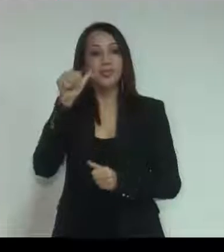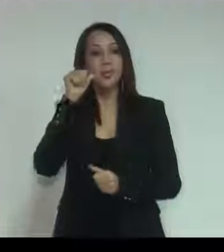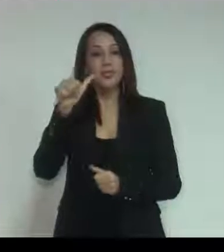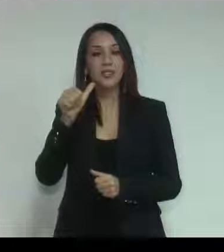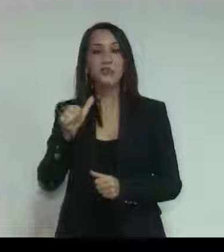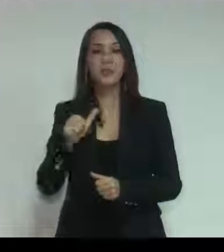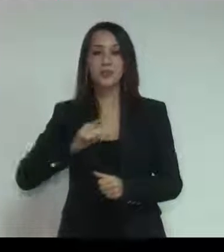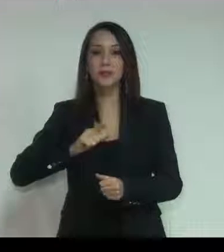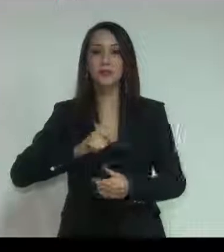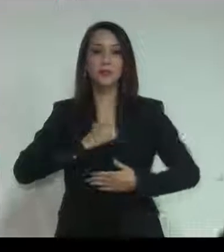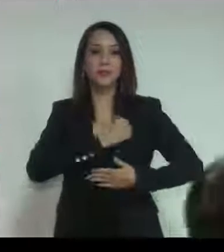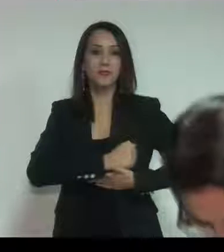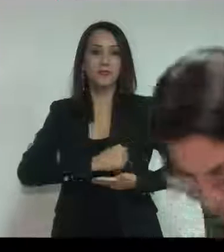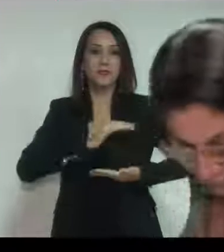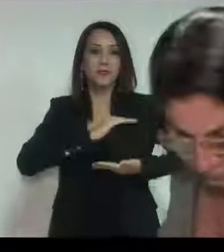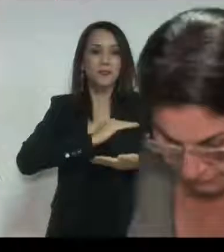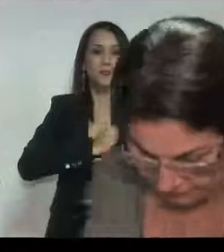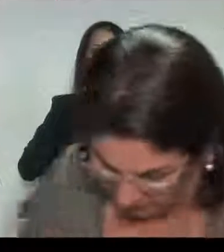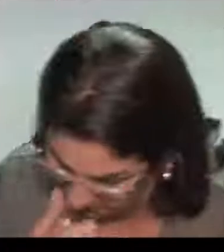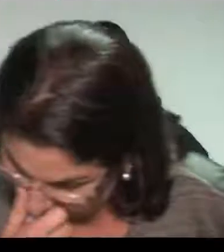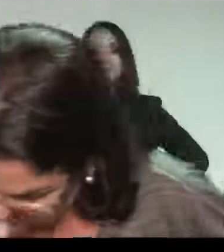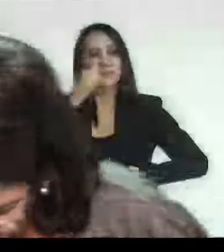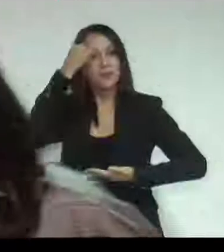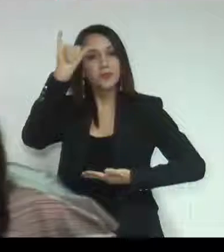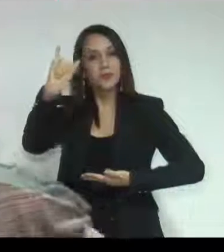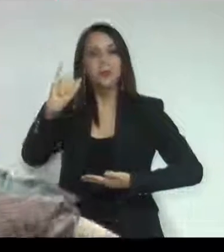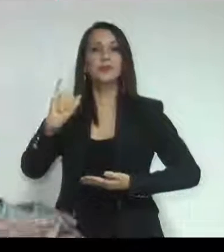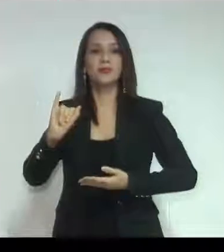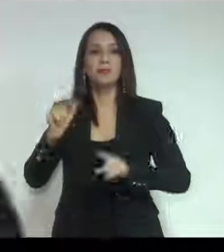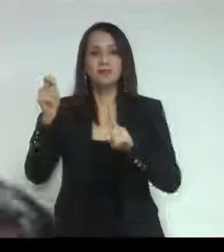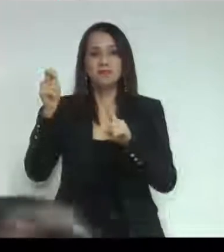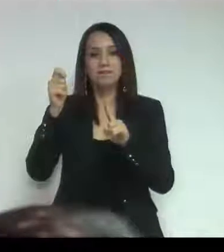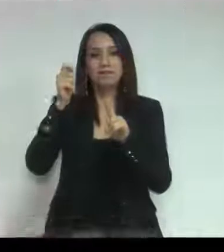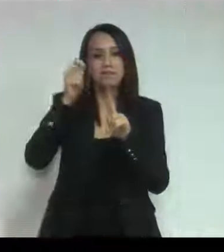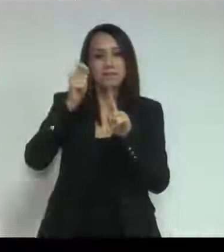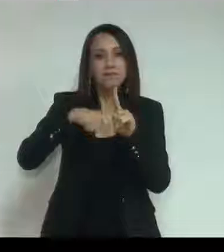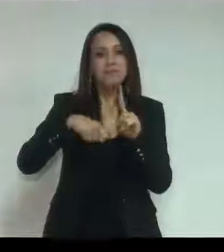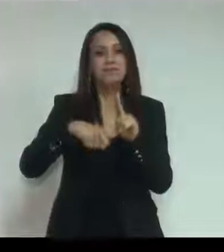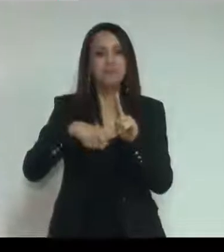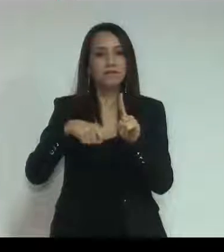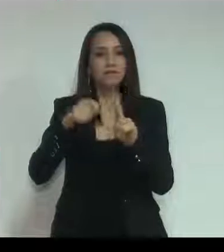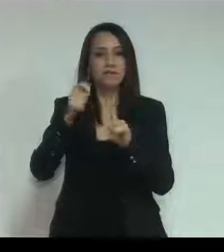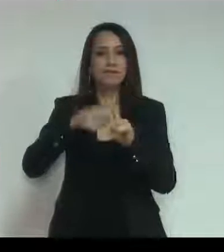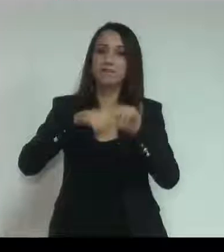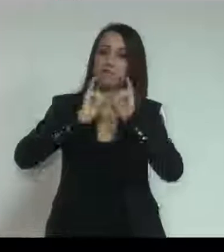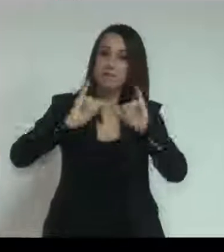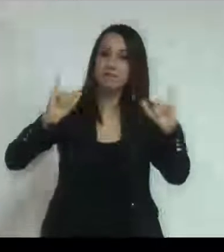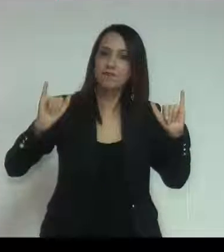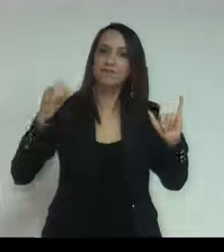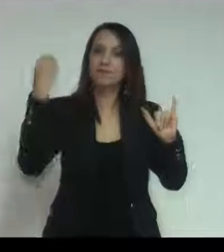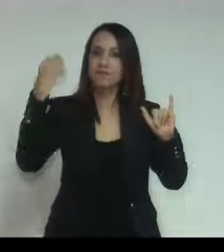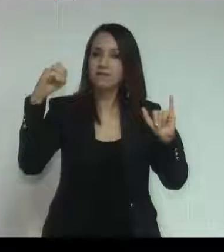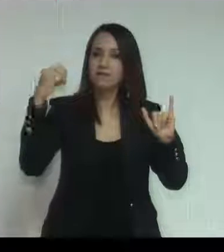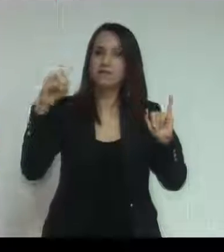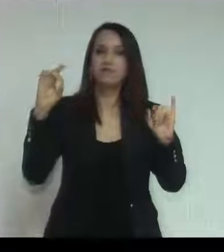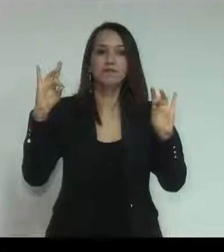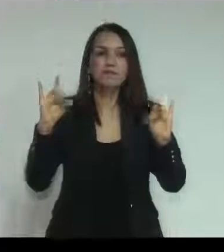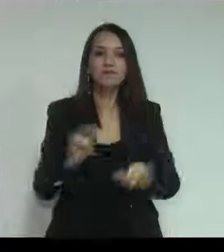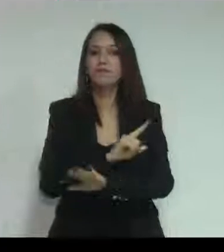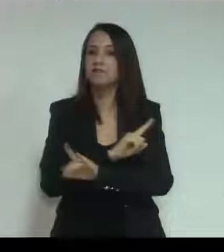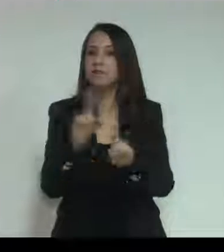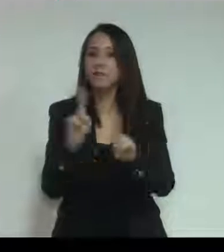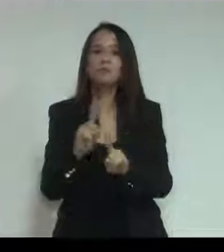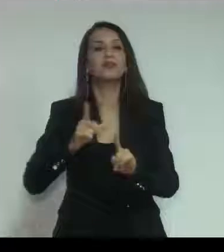prevenção. Então, terminou o mês, que seja só um passo, não é? Que não seja só no mês de outubro, mas que nós possamos ter